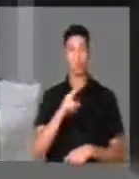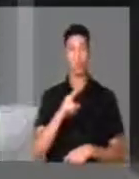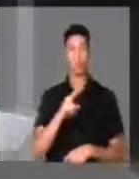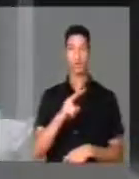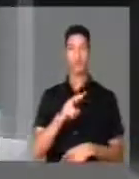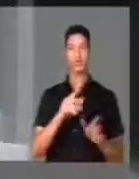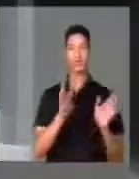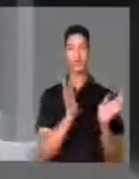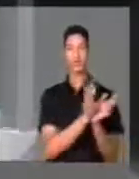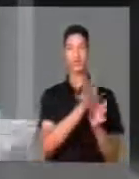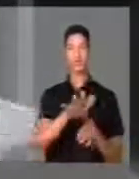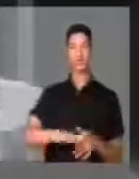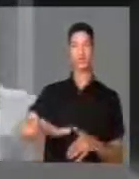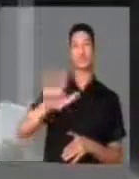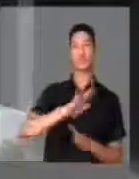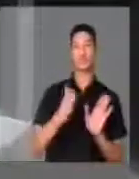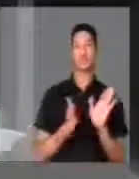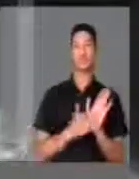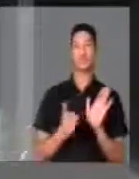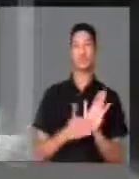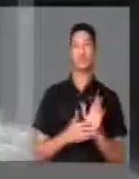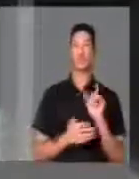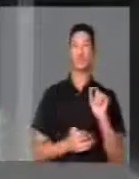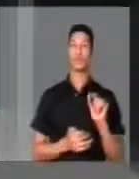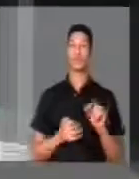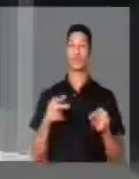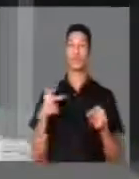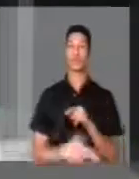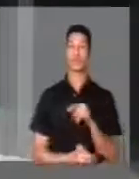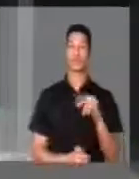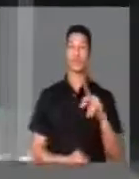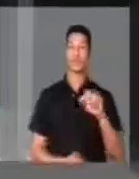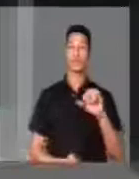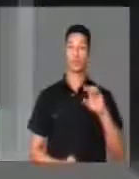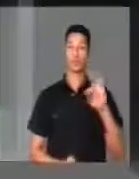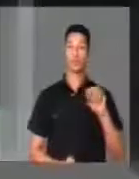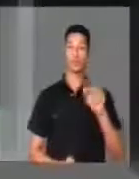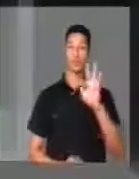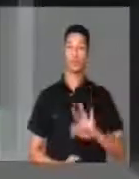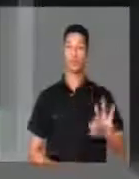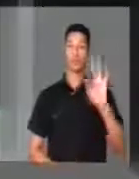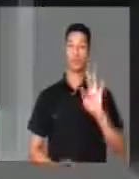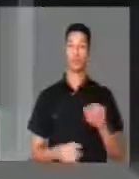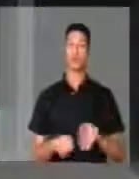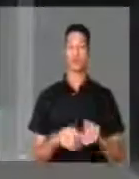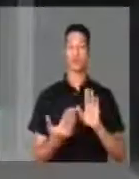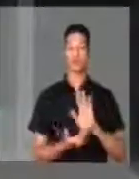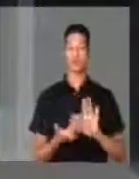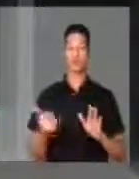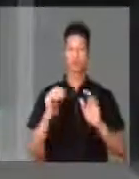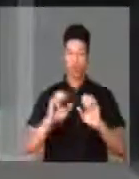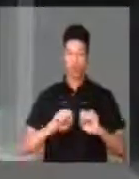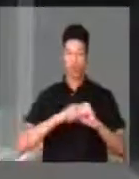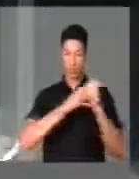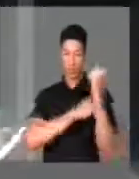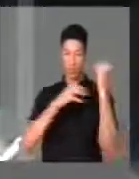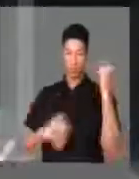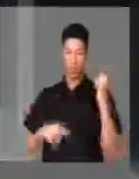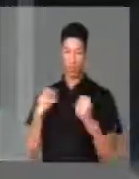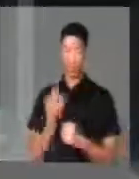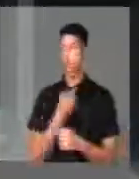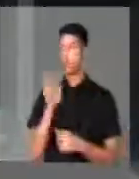uma escalada nesta proposta que rompe com o pacto federativo, retira a autonomia das